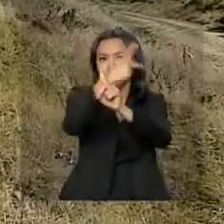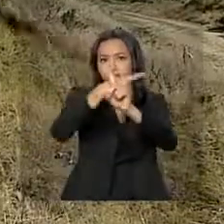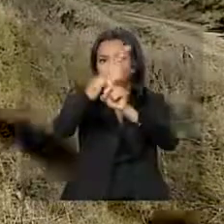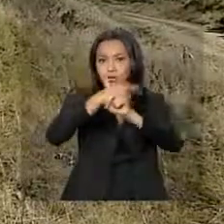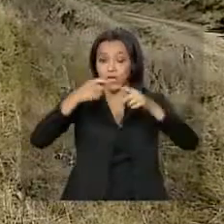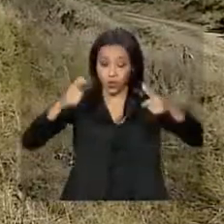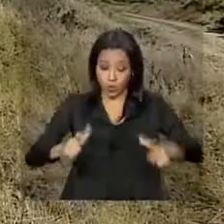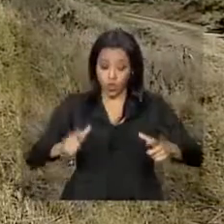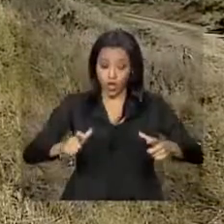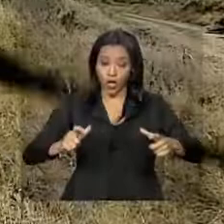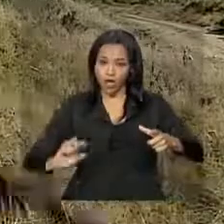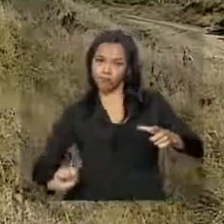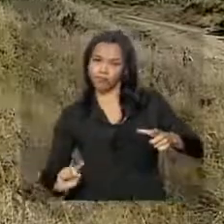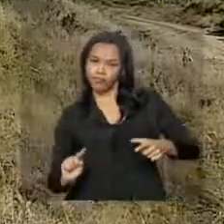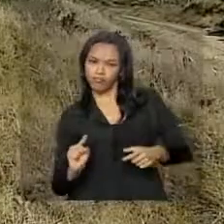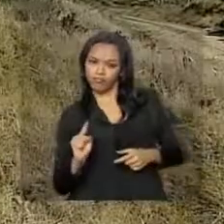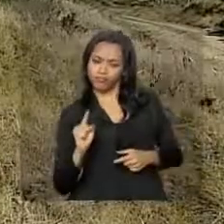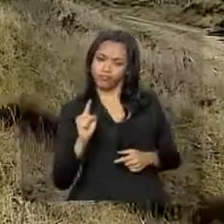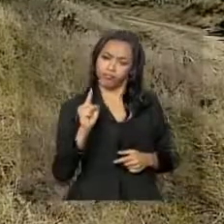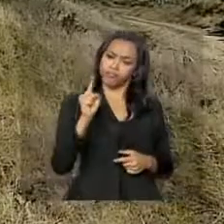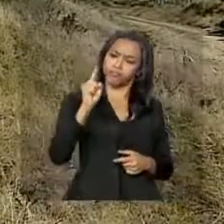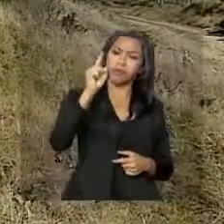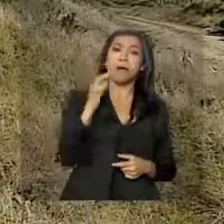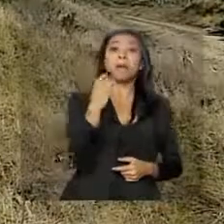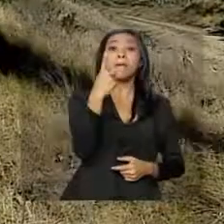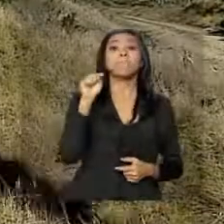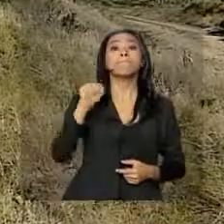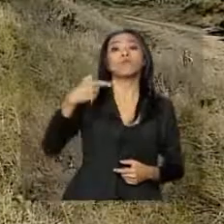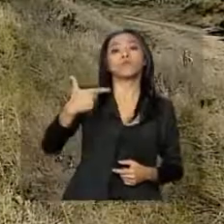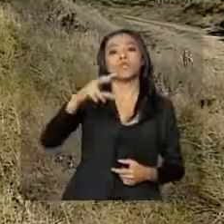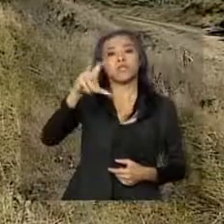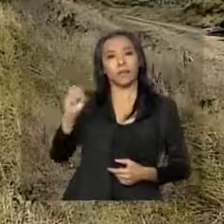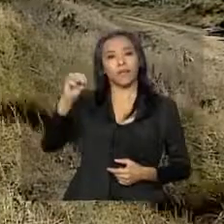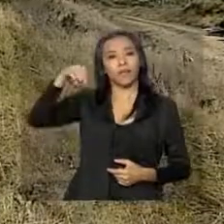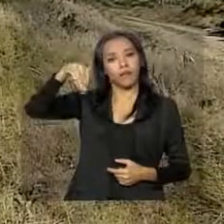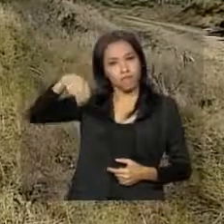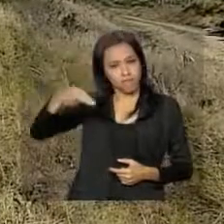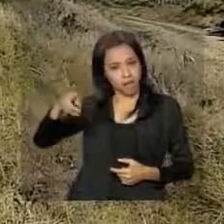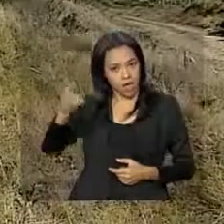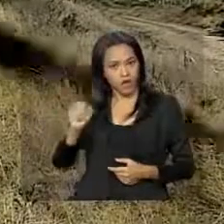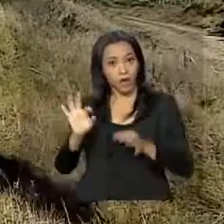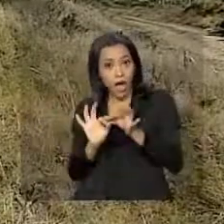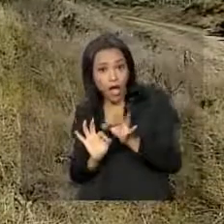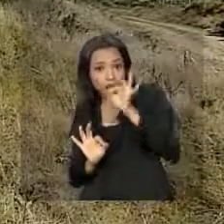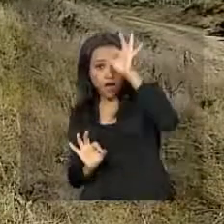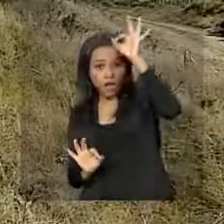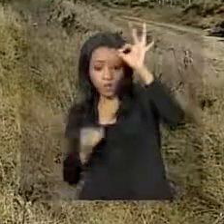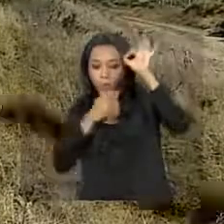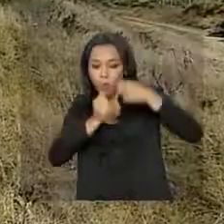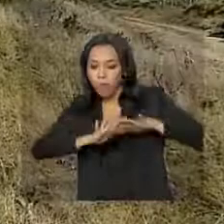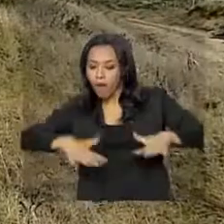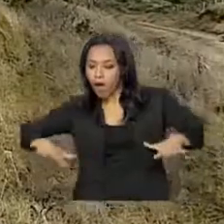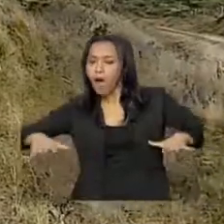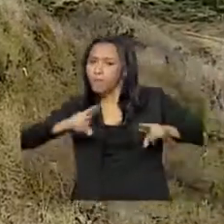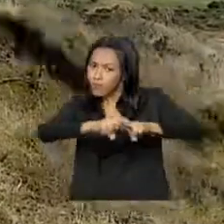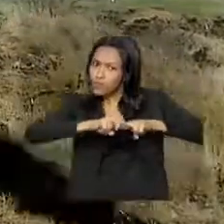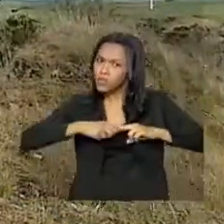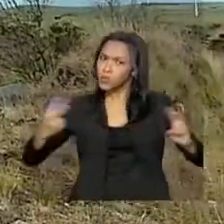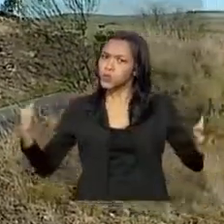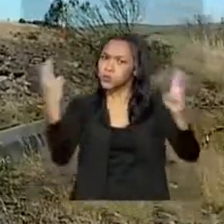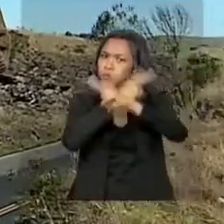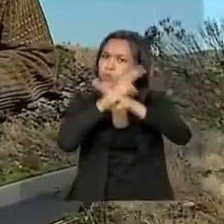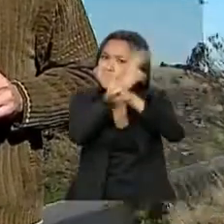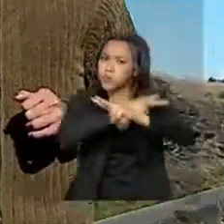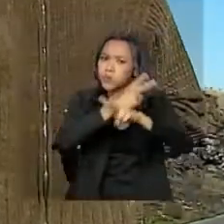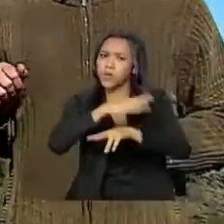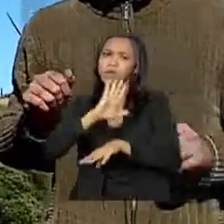em uma altitude a 1.250 metros acima do nível do mar. Por isso, venta muito por aqui. Deste lado, no